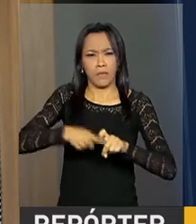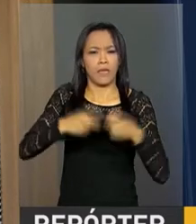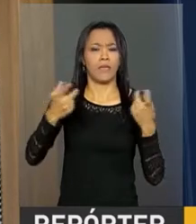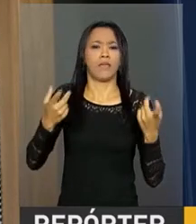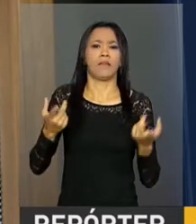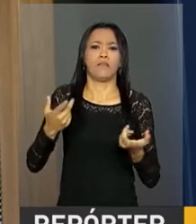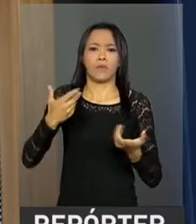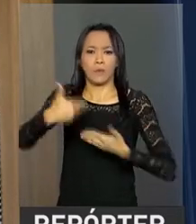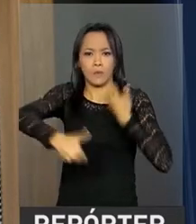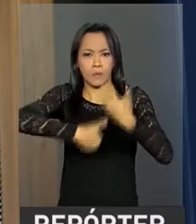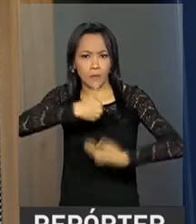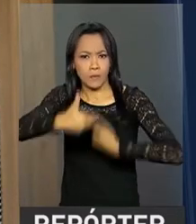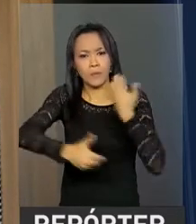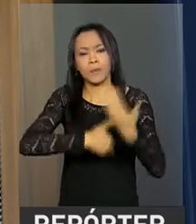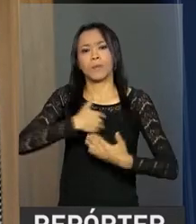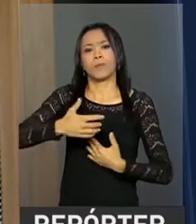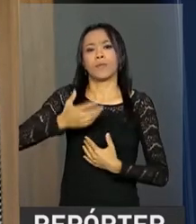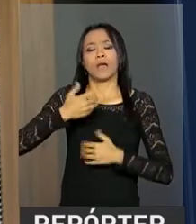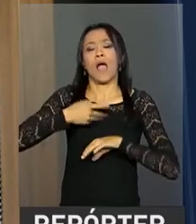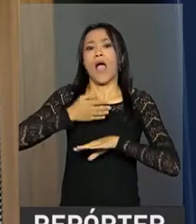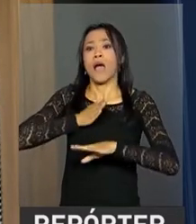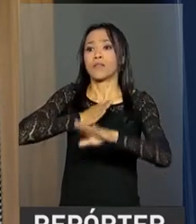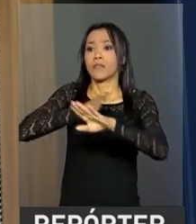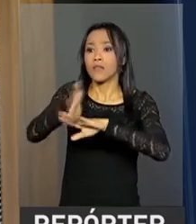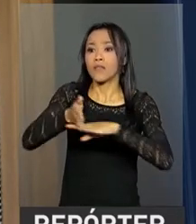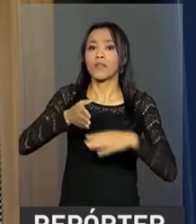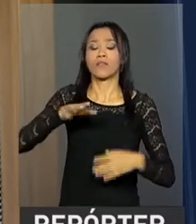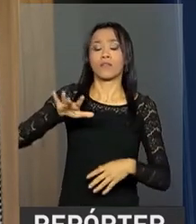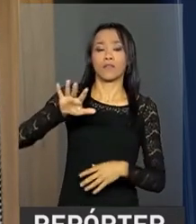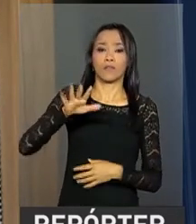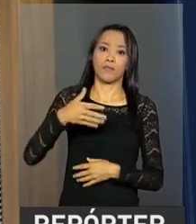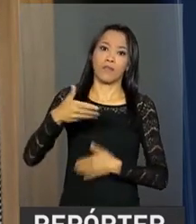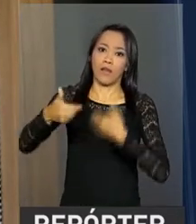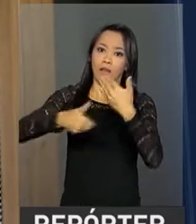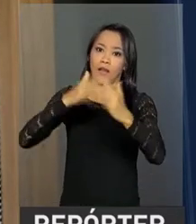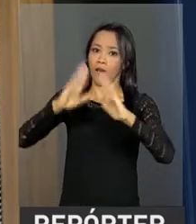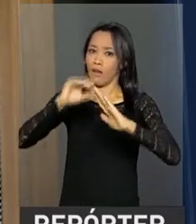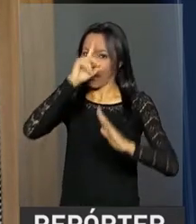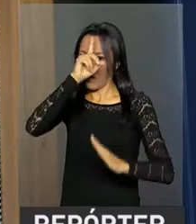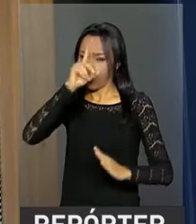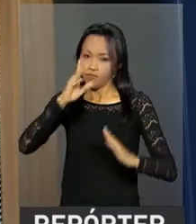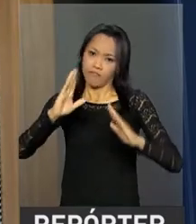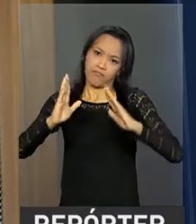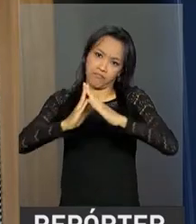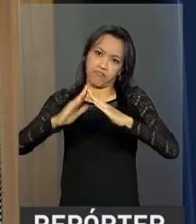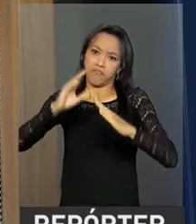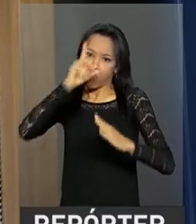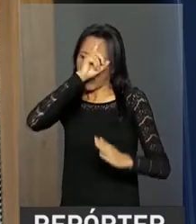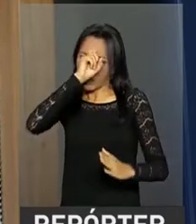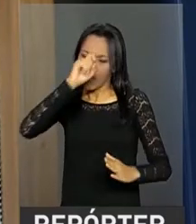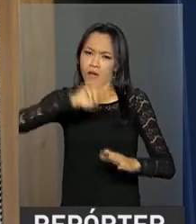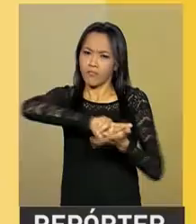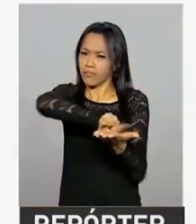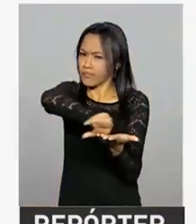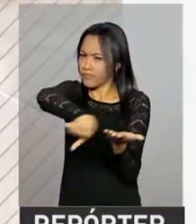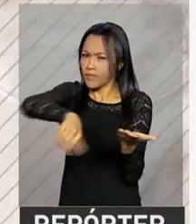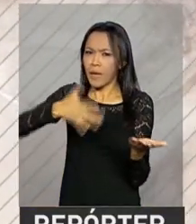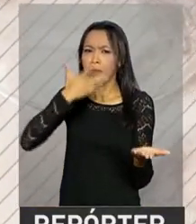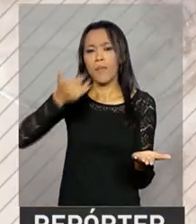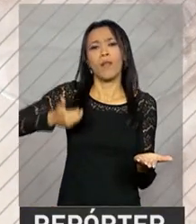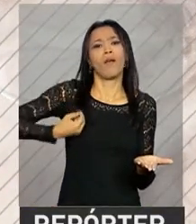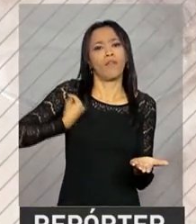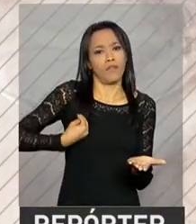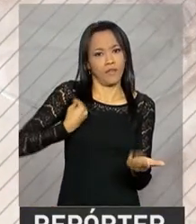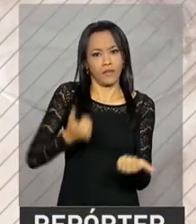melhor acesso a serviços de saúde. Melhoria das condições de vida da população de uma maneira geral. Dados